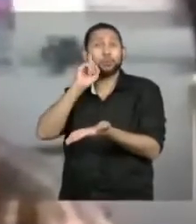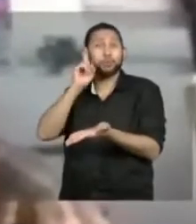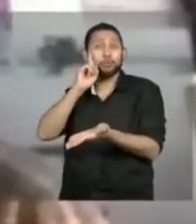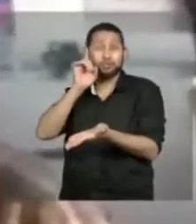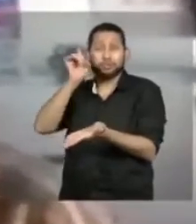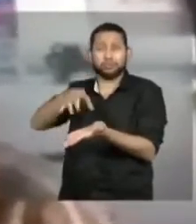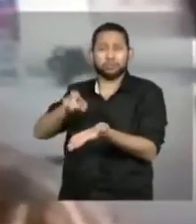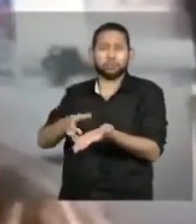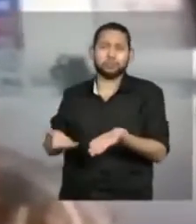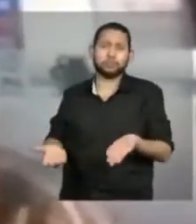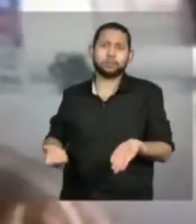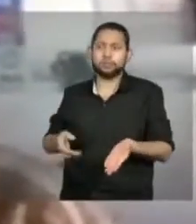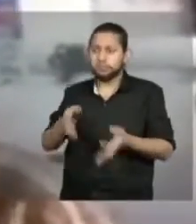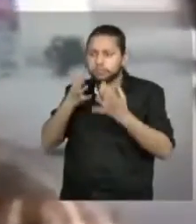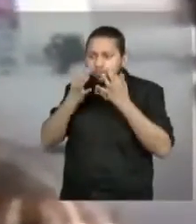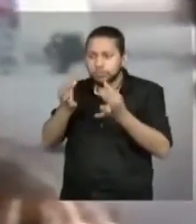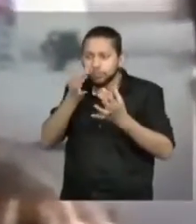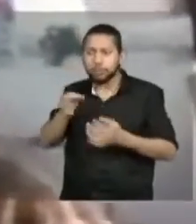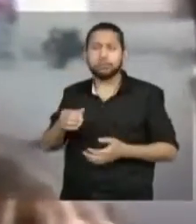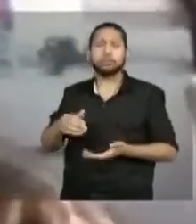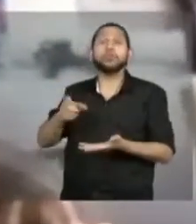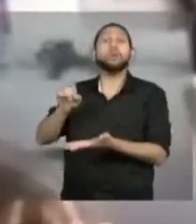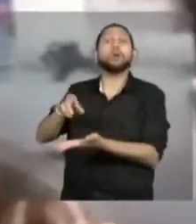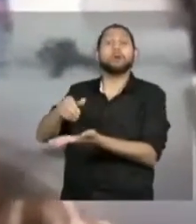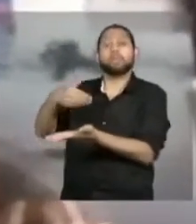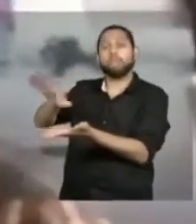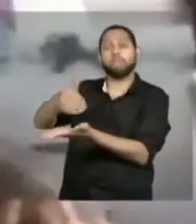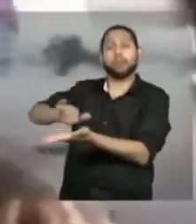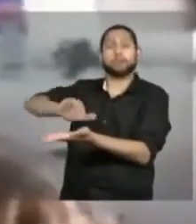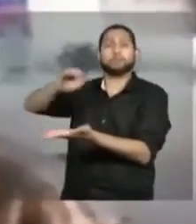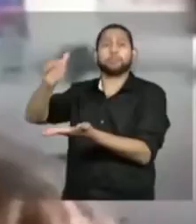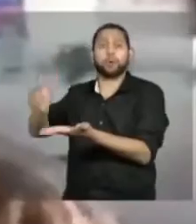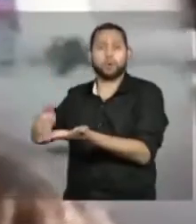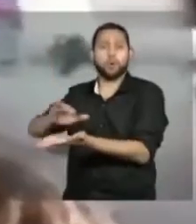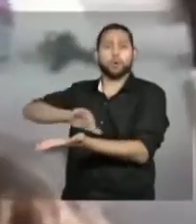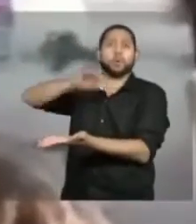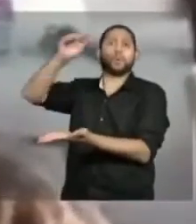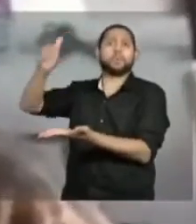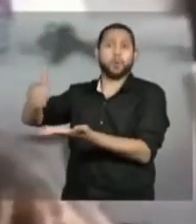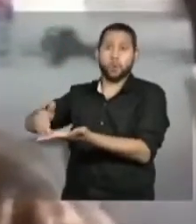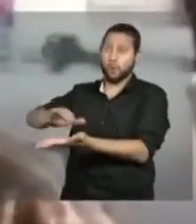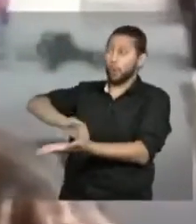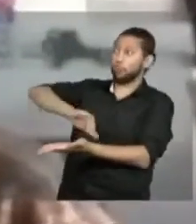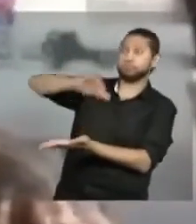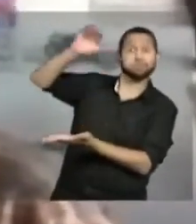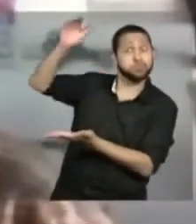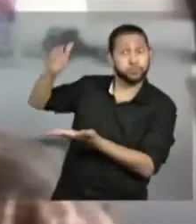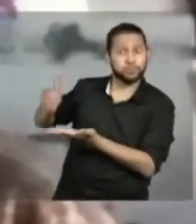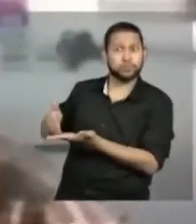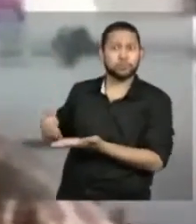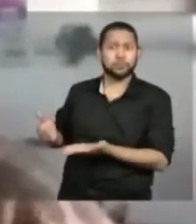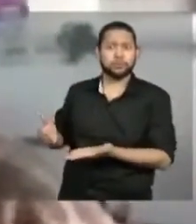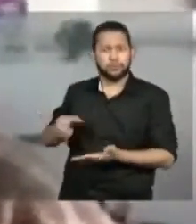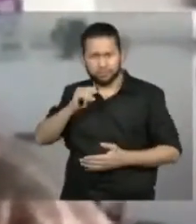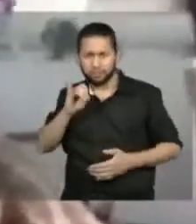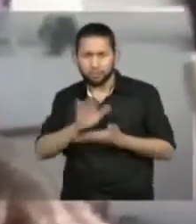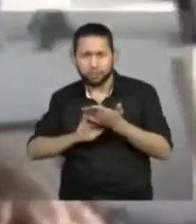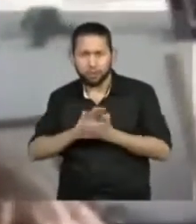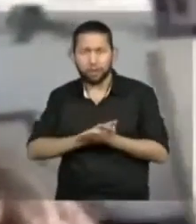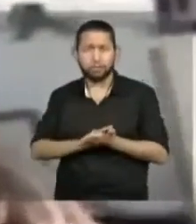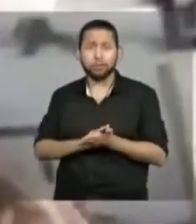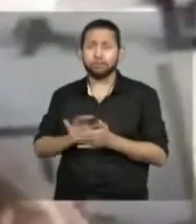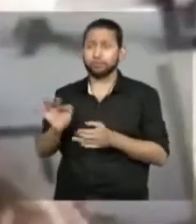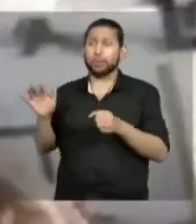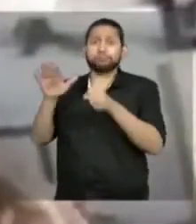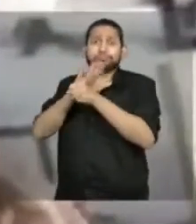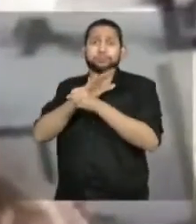não tratar isso de uma outra maneira, não haverá espaço para tanto resíduo como já não há. Os aterros